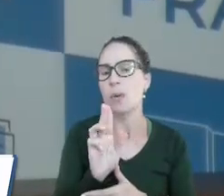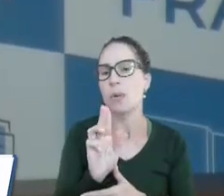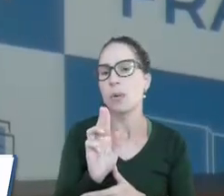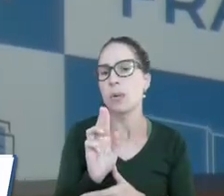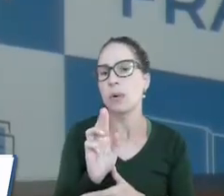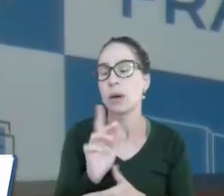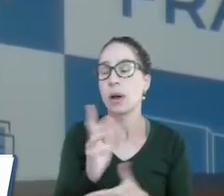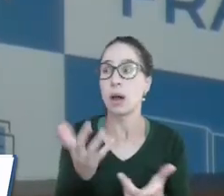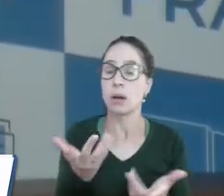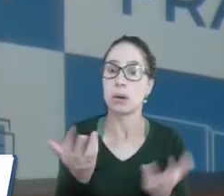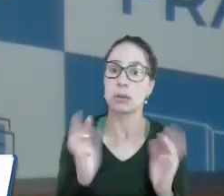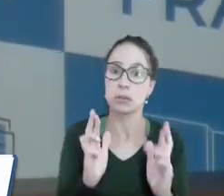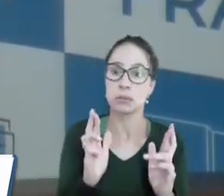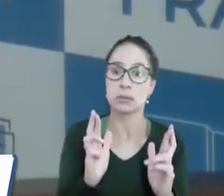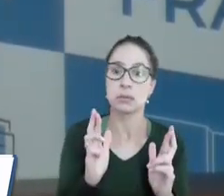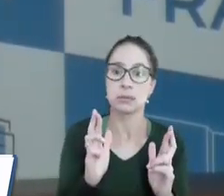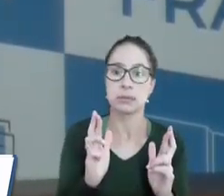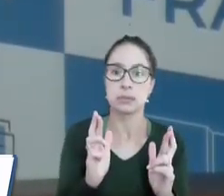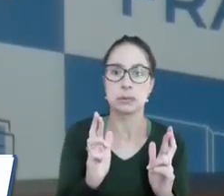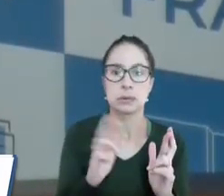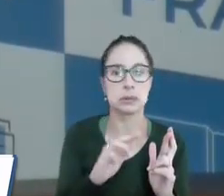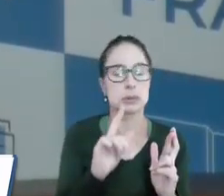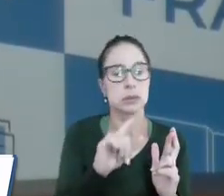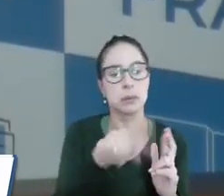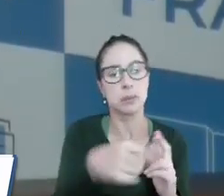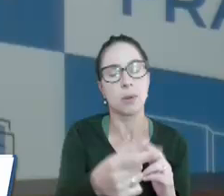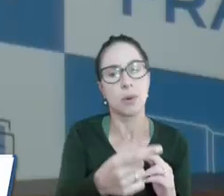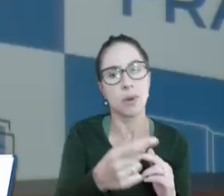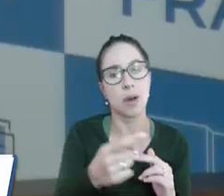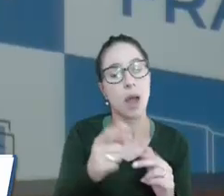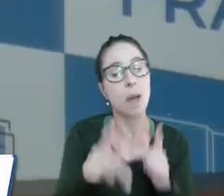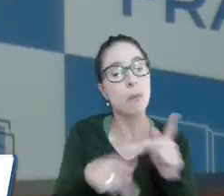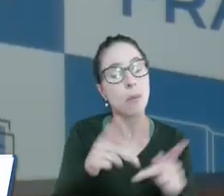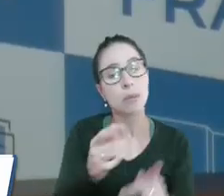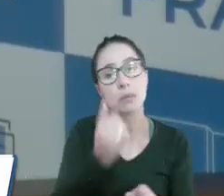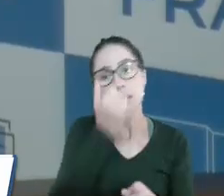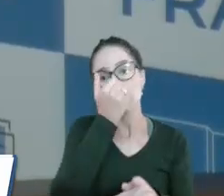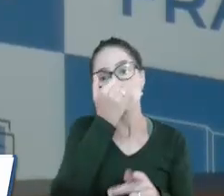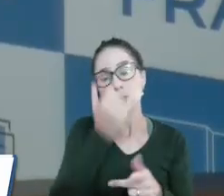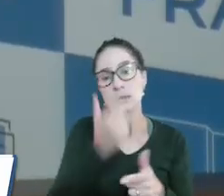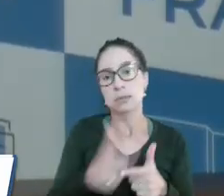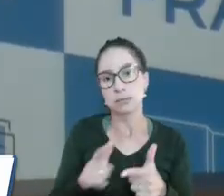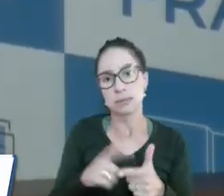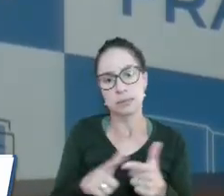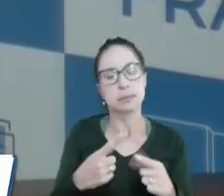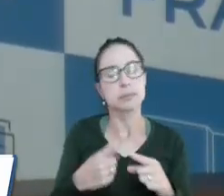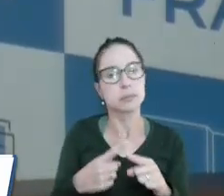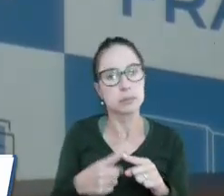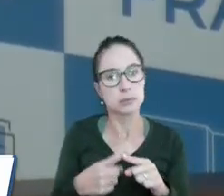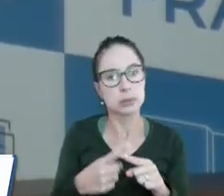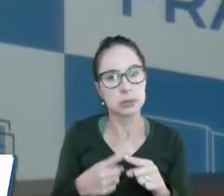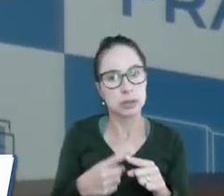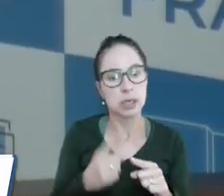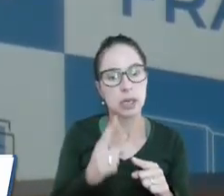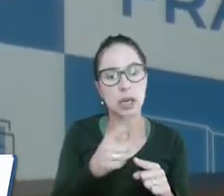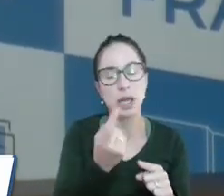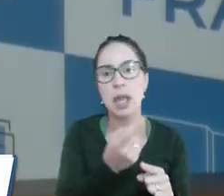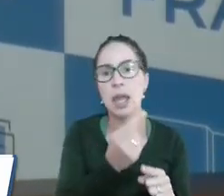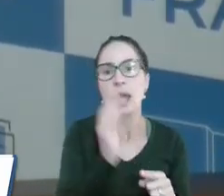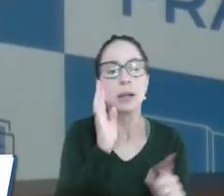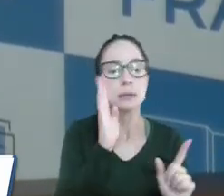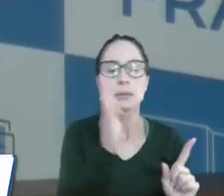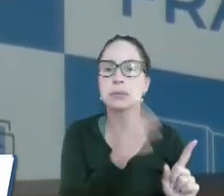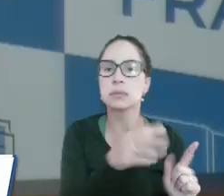espero que não sobre a conta para a população, porque afinal de contas, tirou de quem mais precisa,